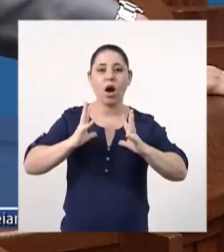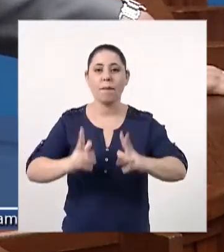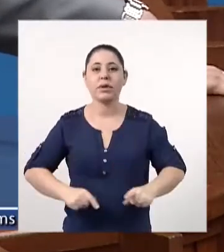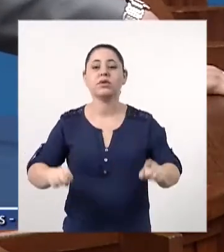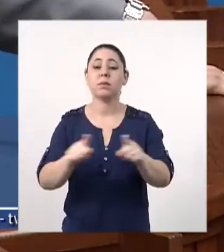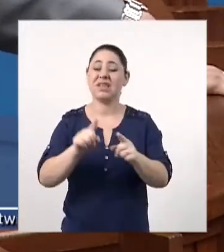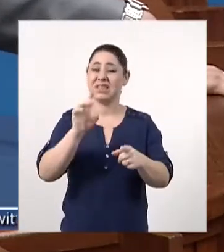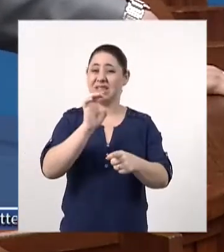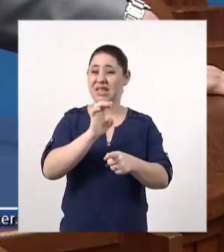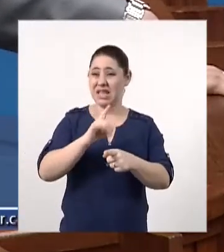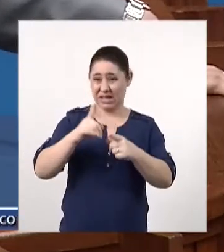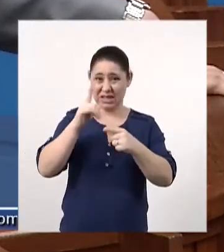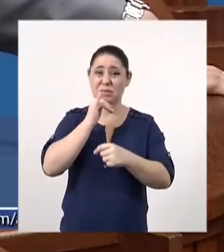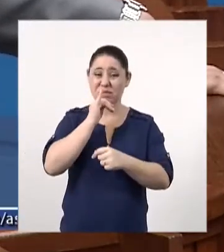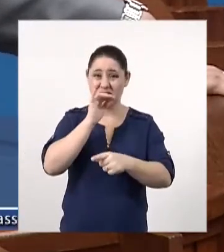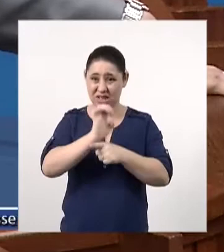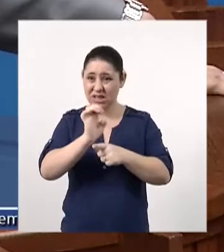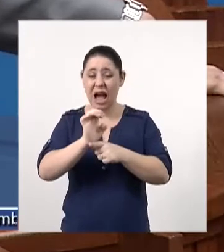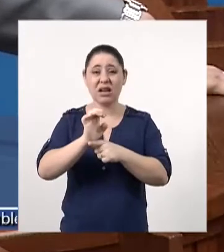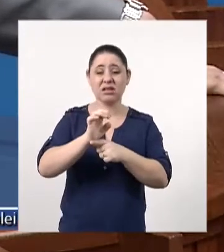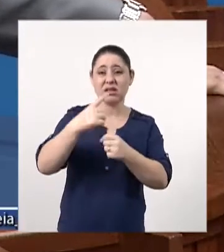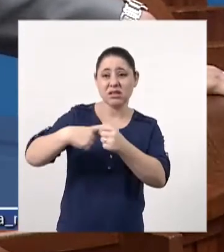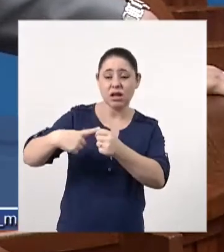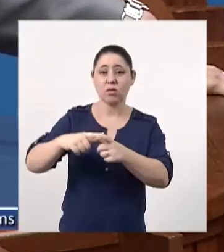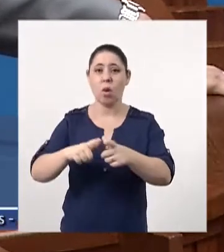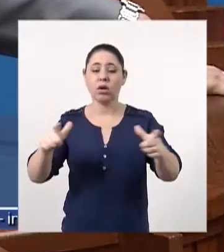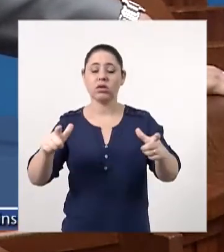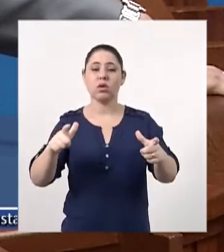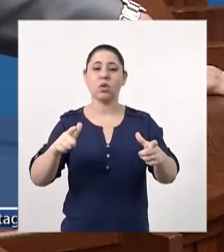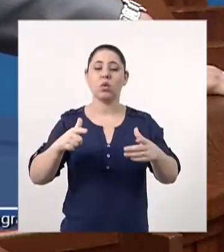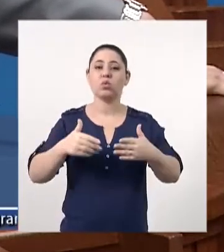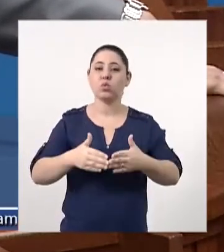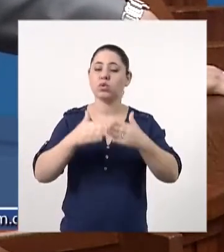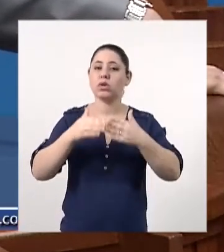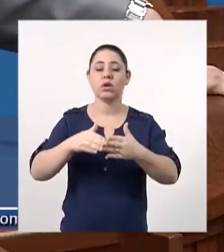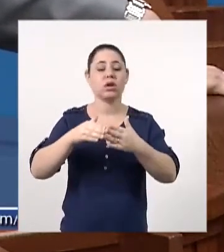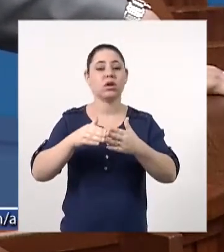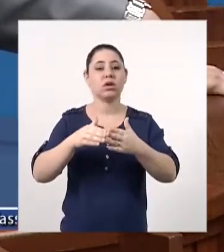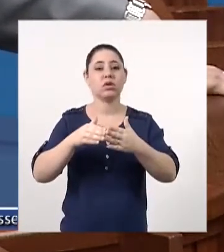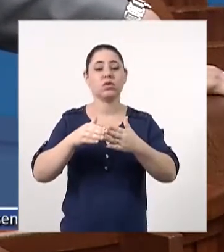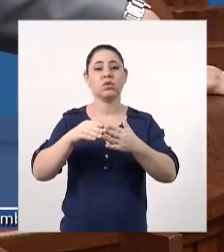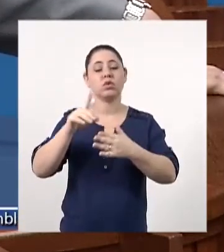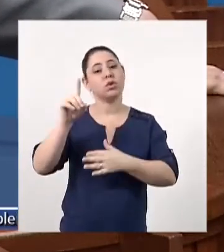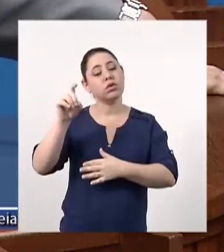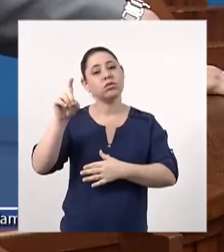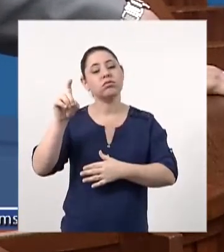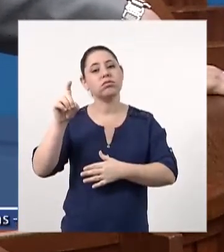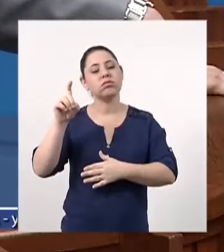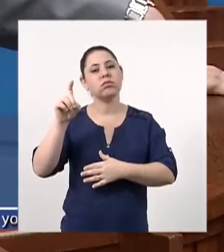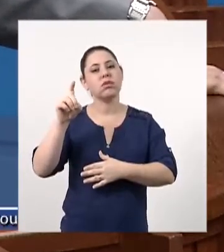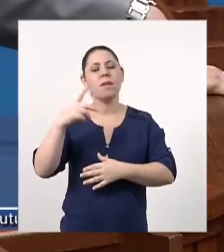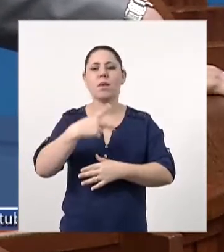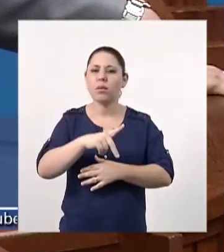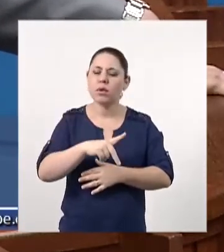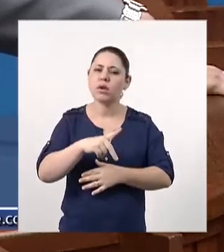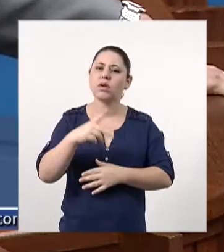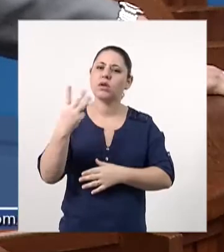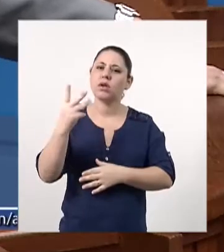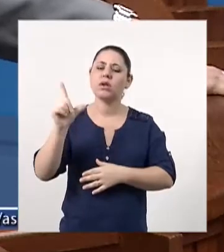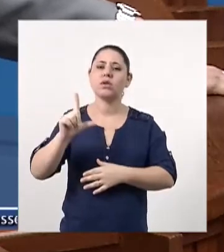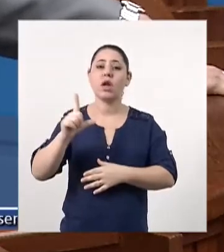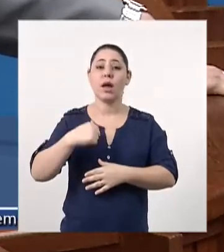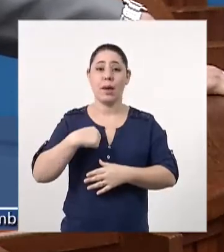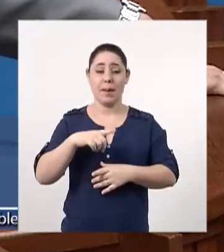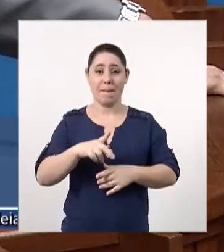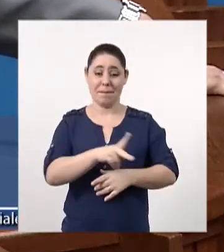cidades, tivemos em Dourados, Corumbá, Três Lagoas e Ponta Porã. Tive o privilégio de ser